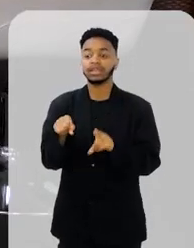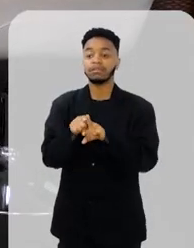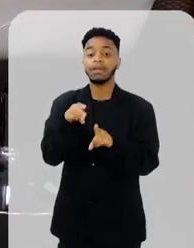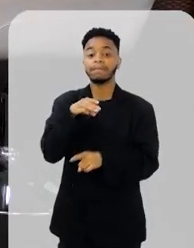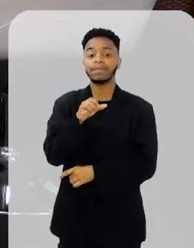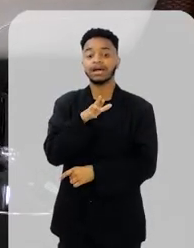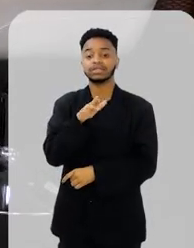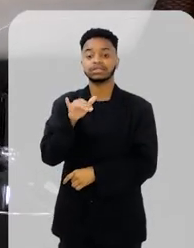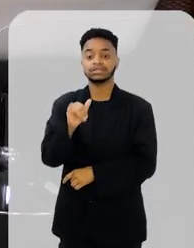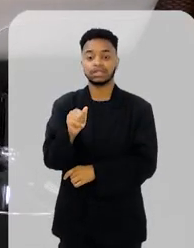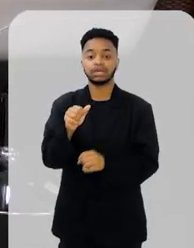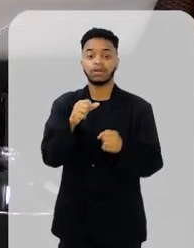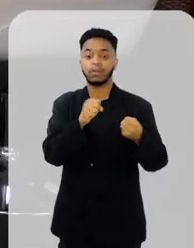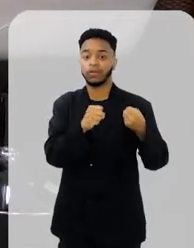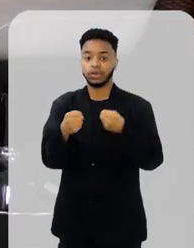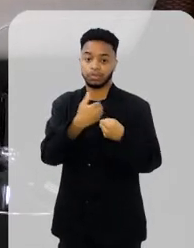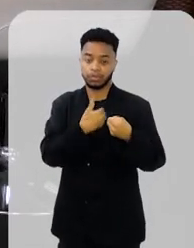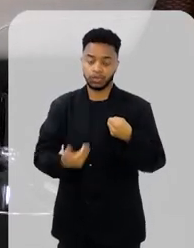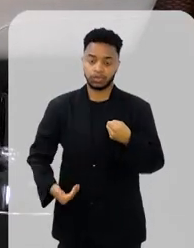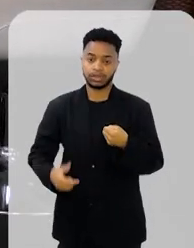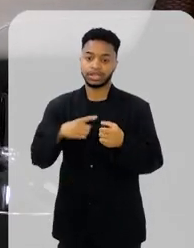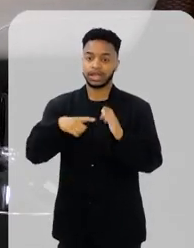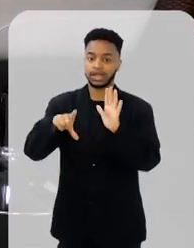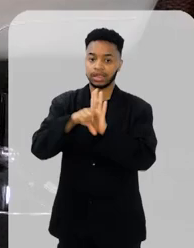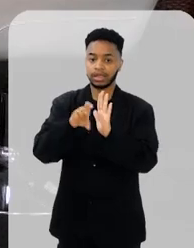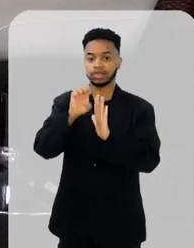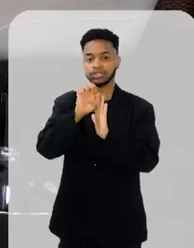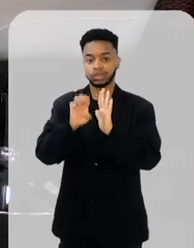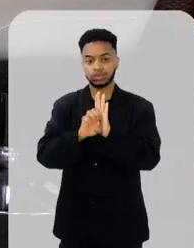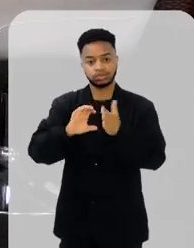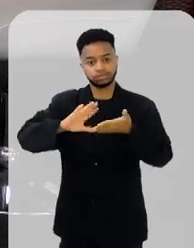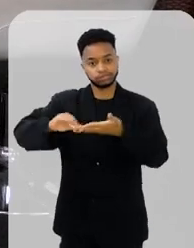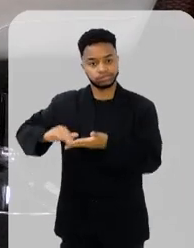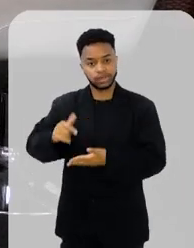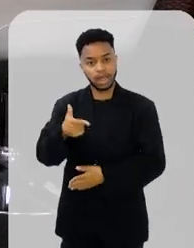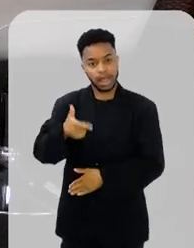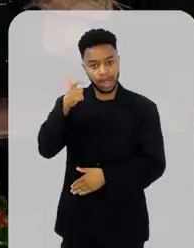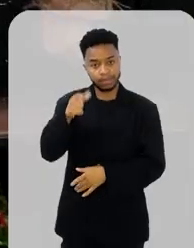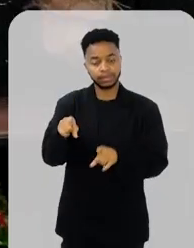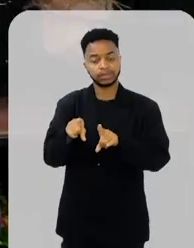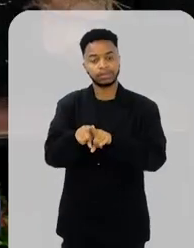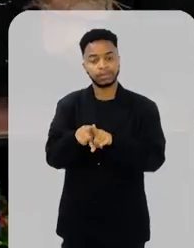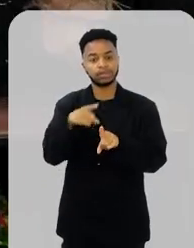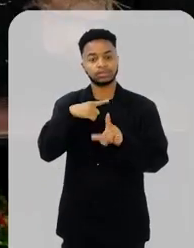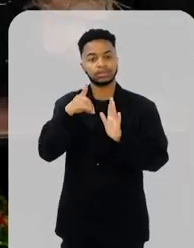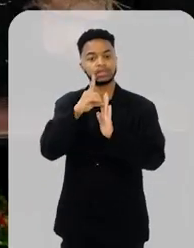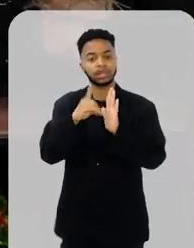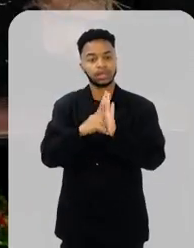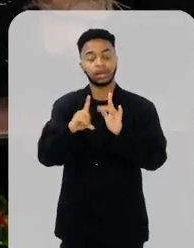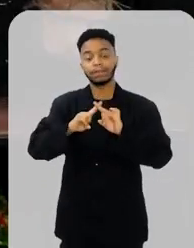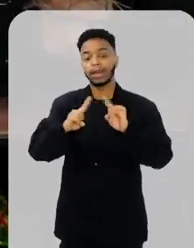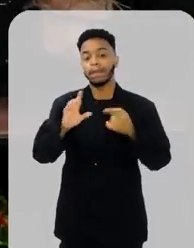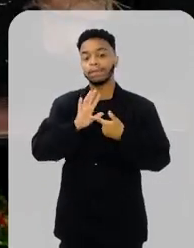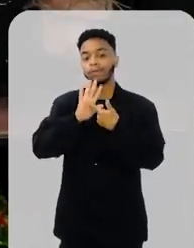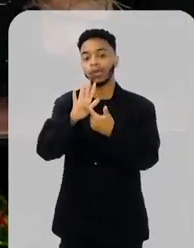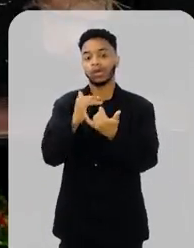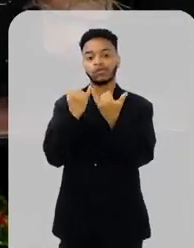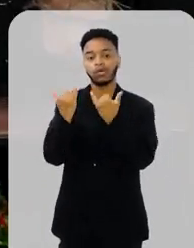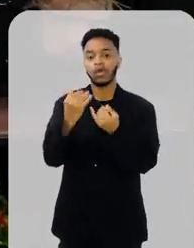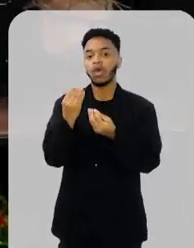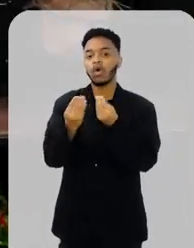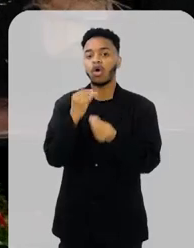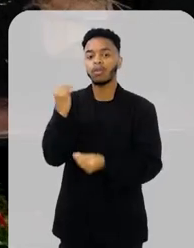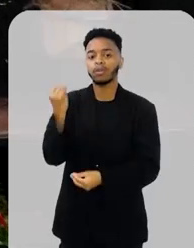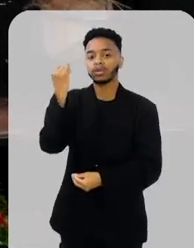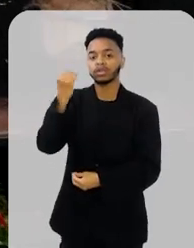Márcia, essa questão, poder público, tem uma lei, Estatuto do Desarmamento, um decreto e os números estão aí. Qual é a importância